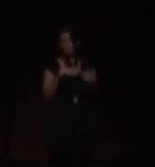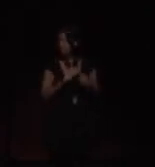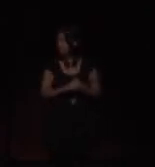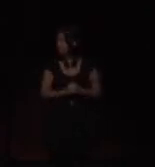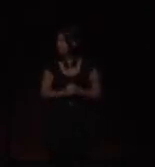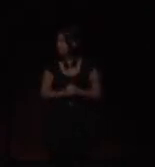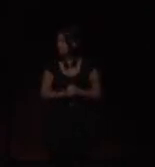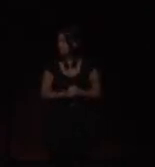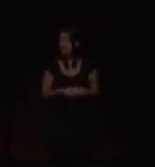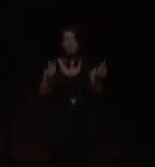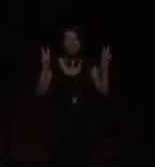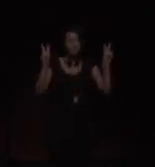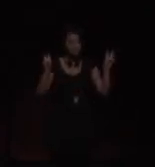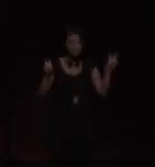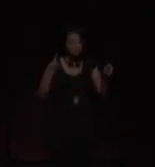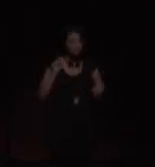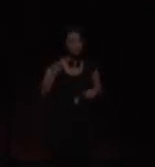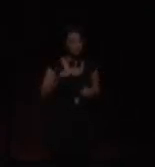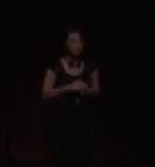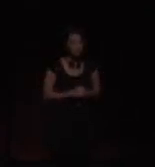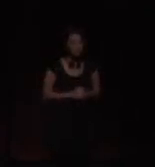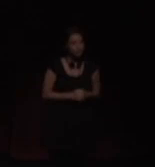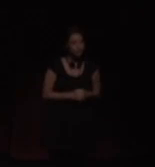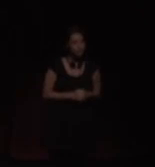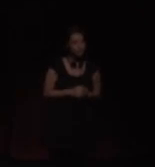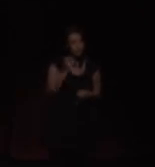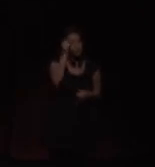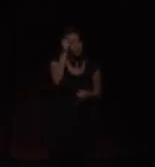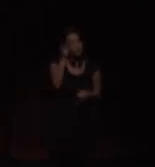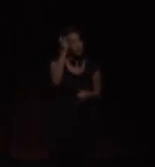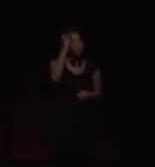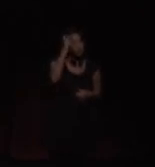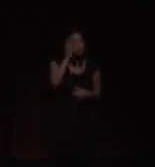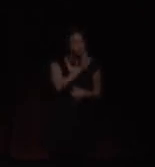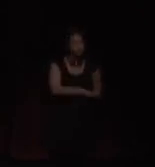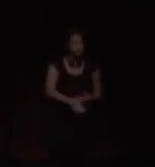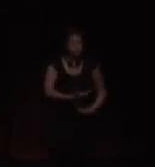desta mesa é O Mundo Aberto à Cultura na Primeira Infância.